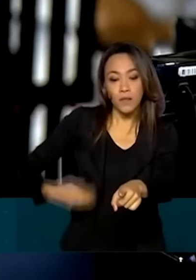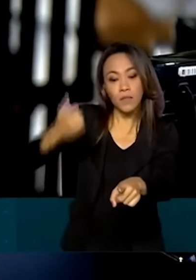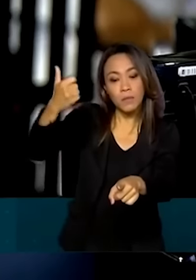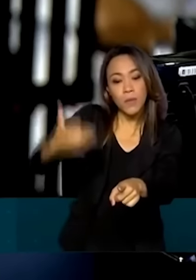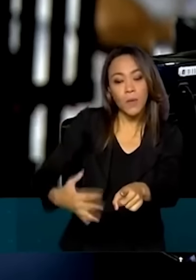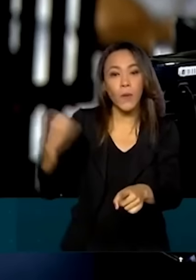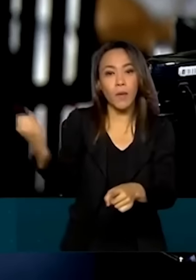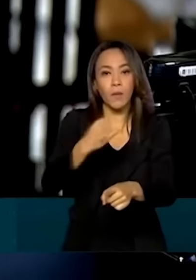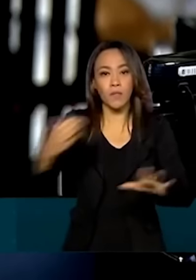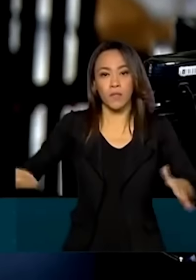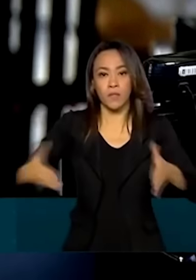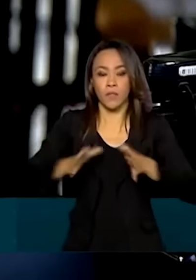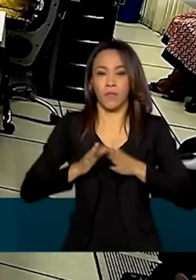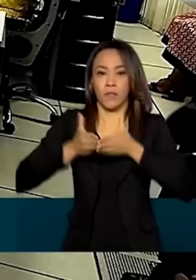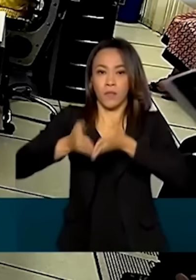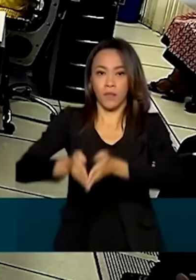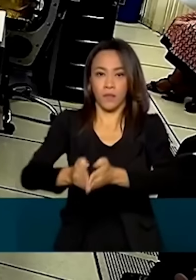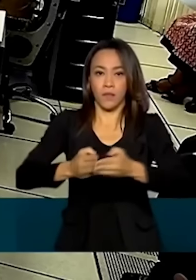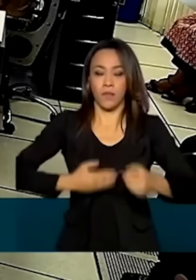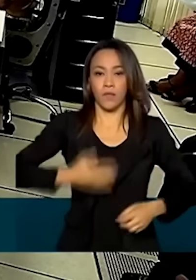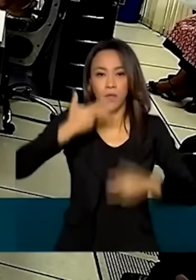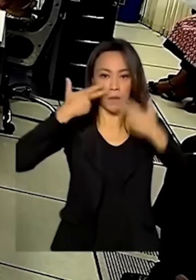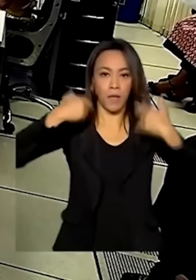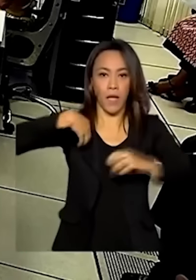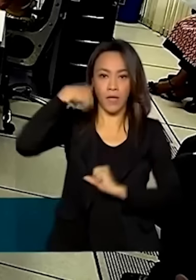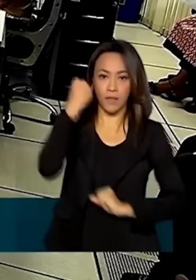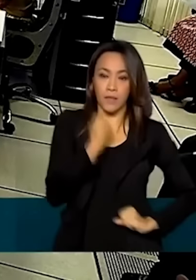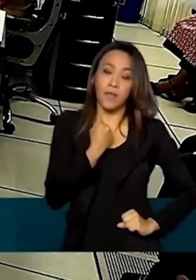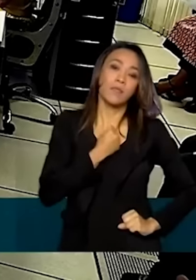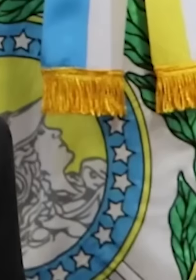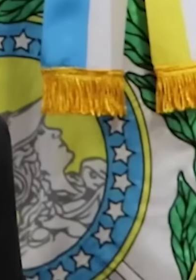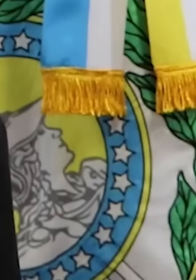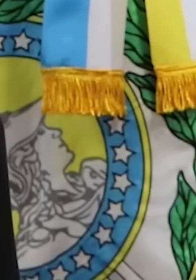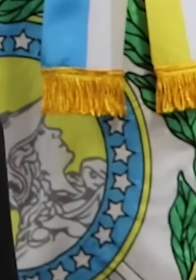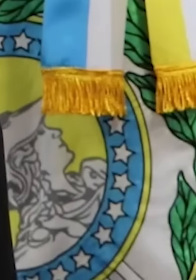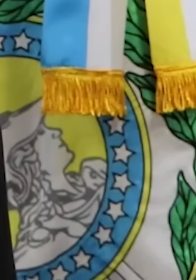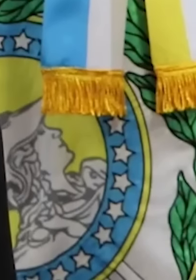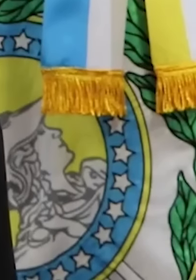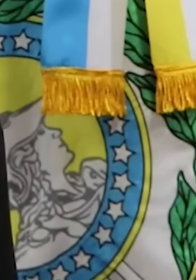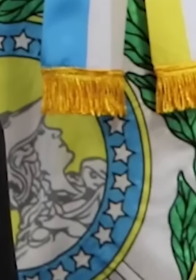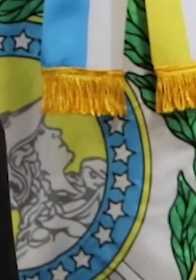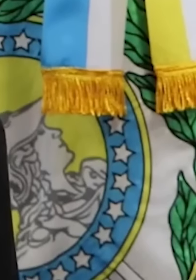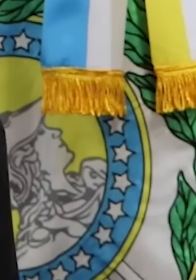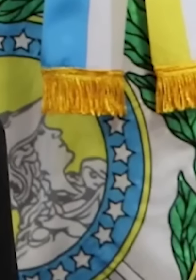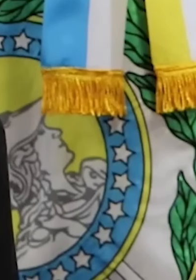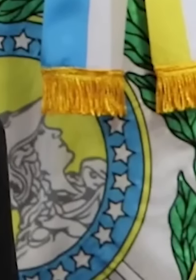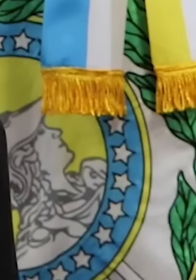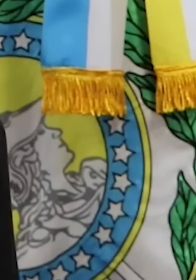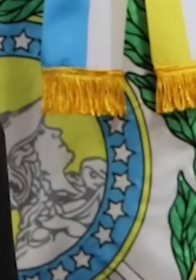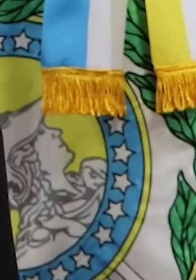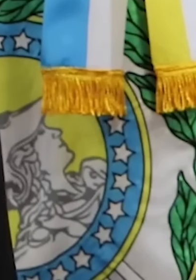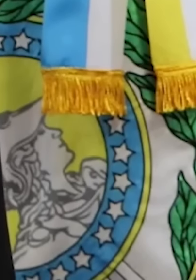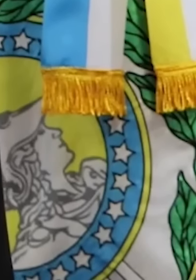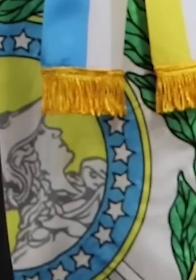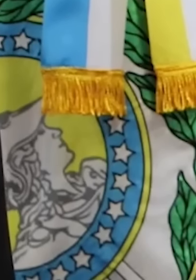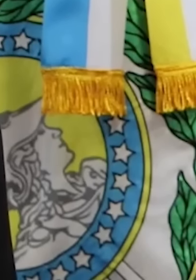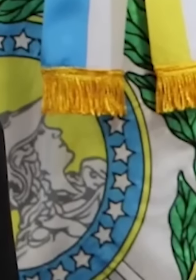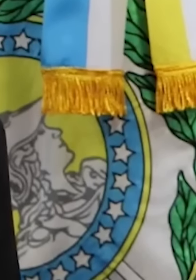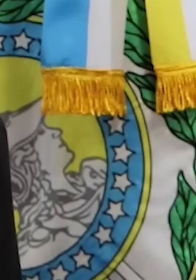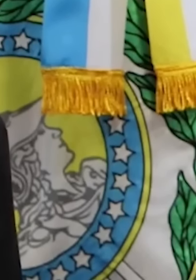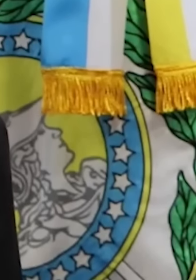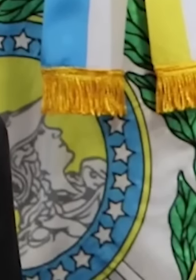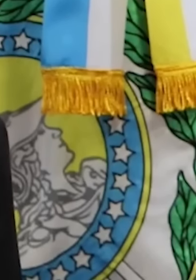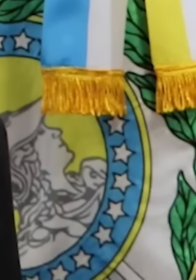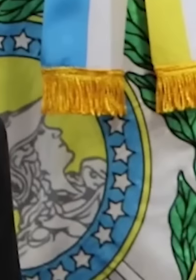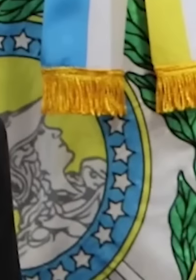seria beneficiado disso não é uma elocução da minha parte isto está textualizado ali quem iria assumir o governo em dando certo